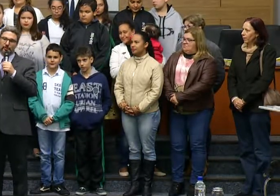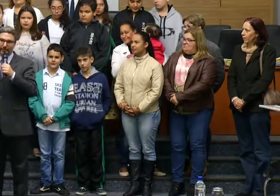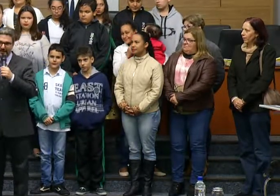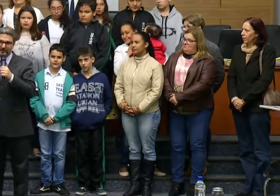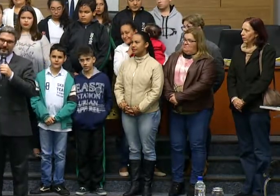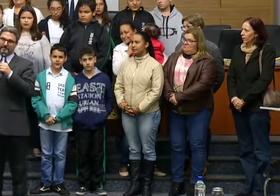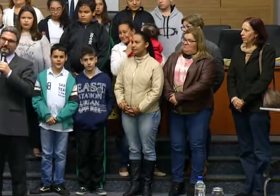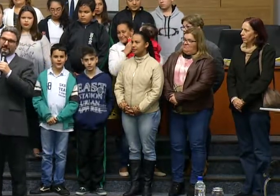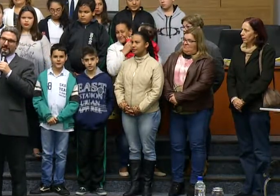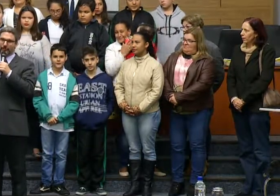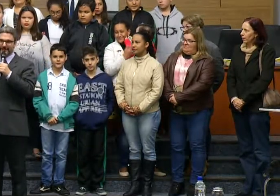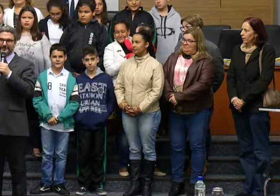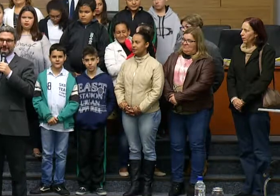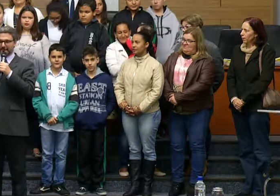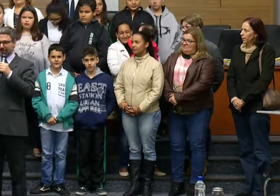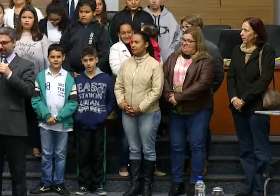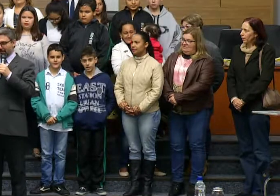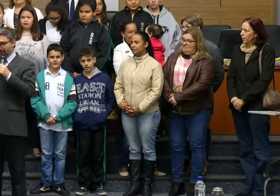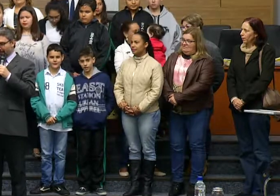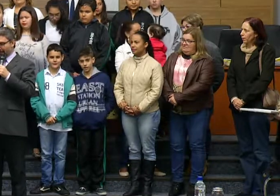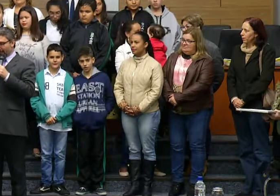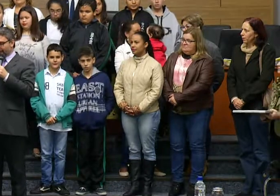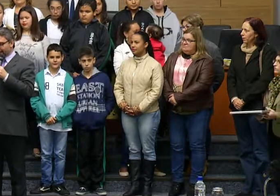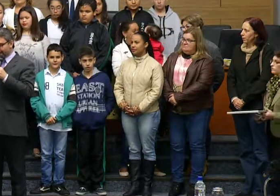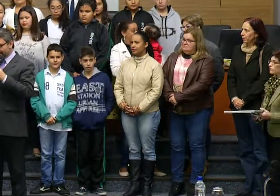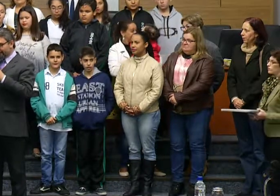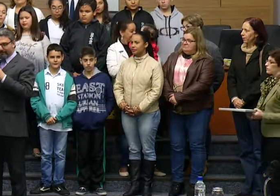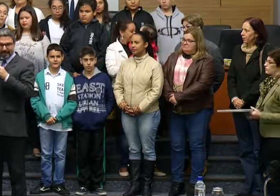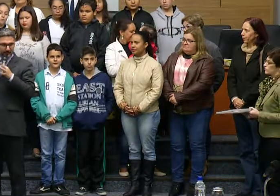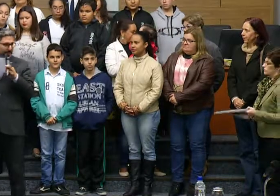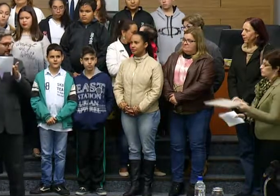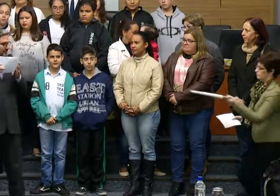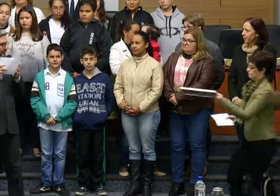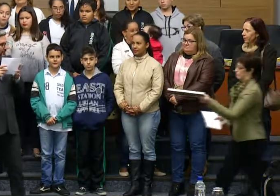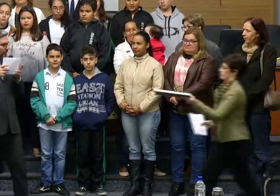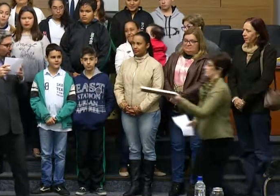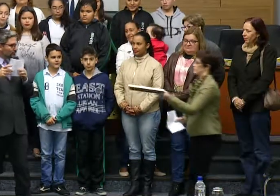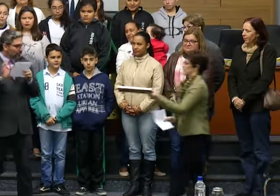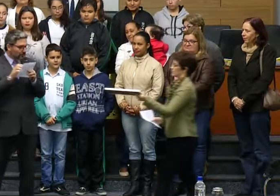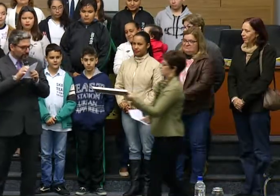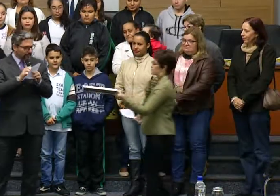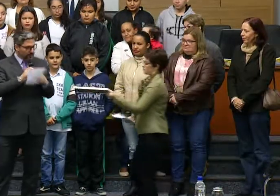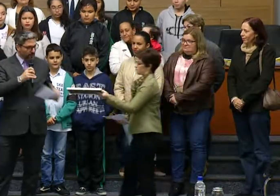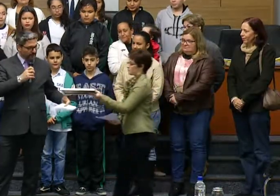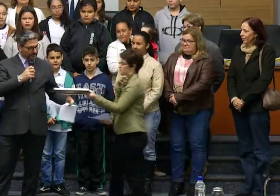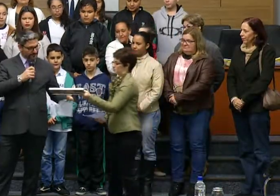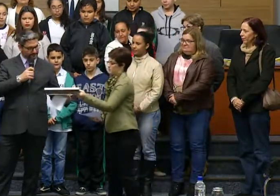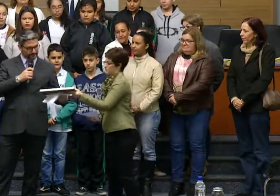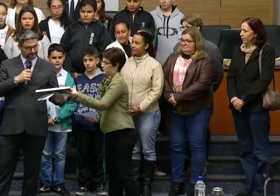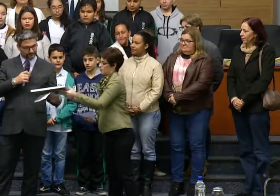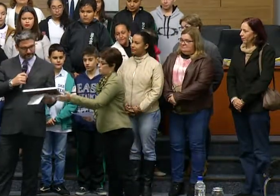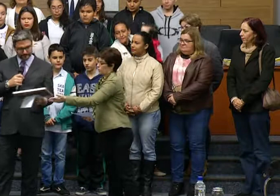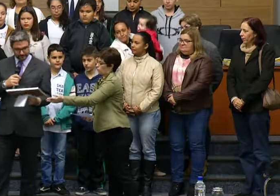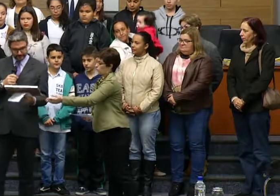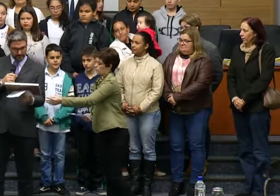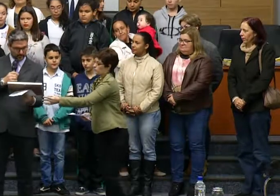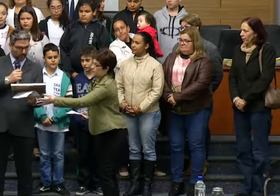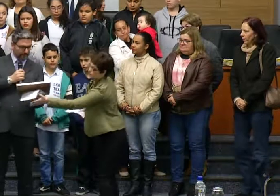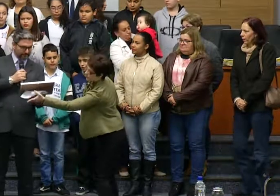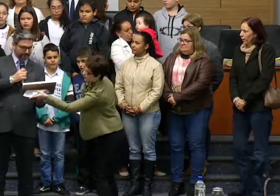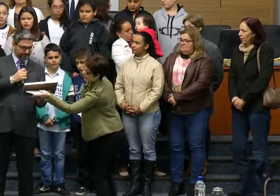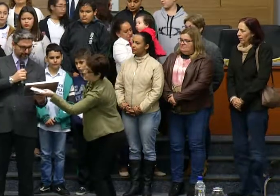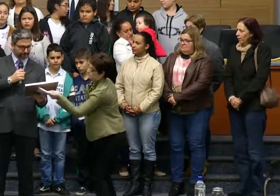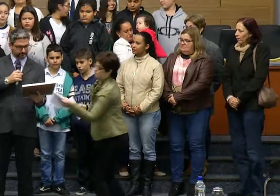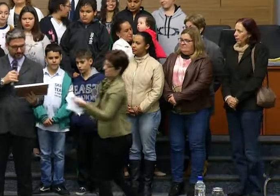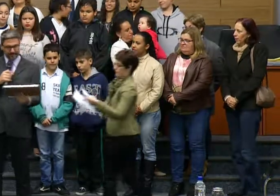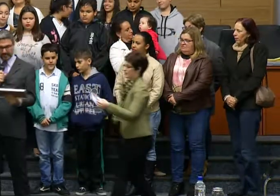gente, isso que o país precisa, educação. Sandra, parabéns, deixa eu ler os votos aqui para a escola.